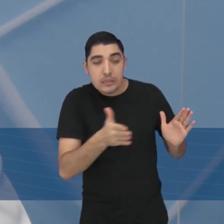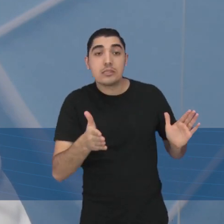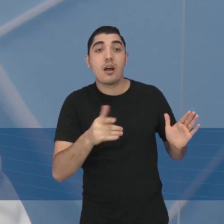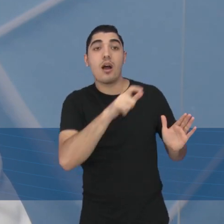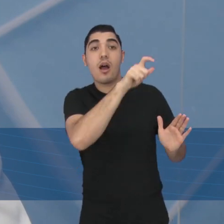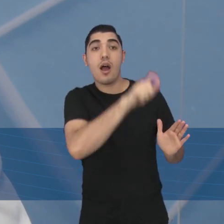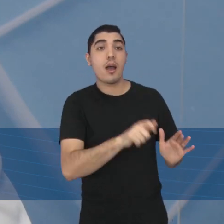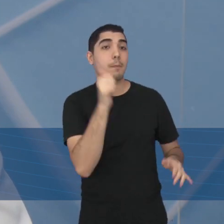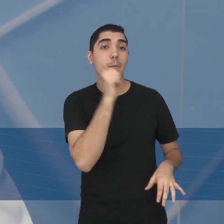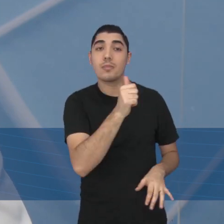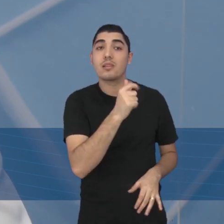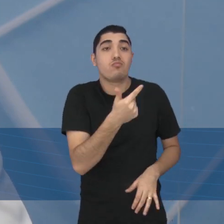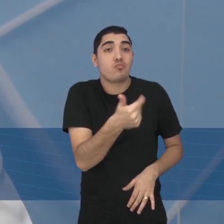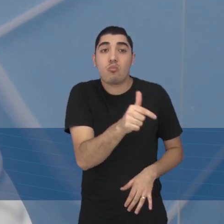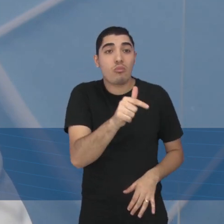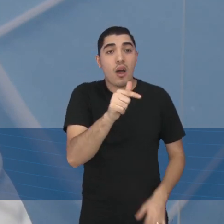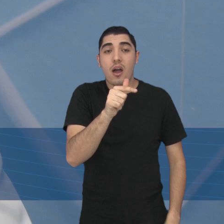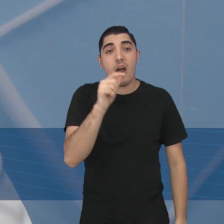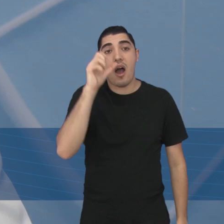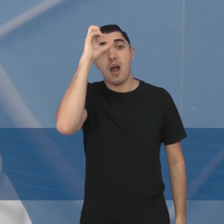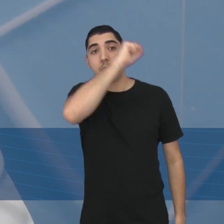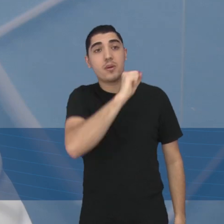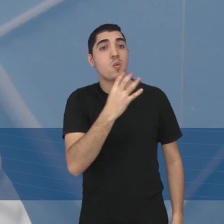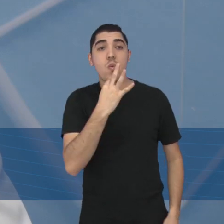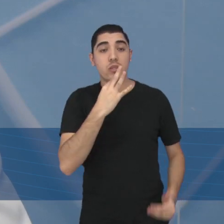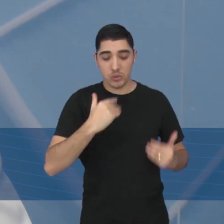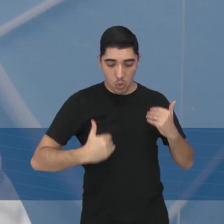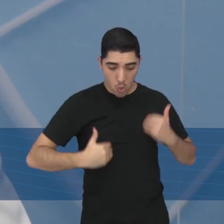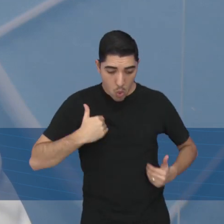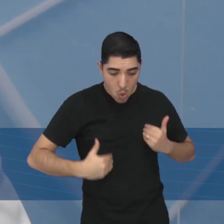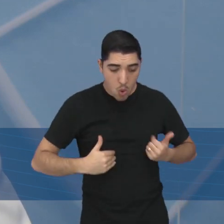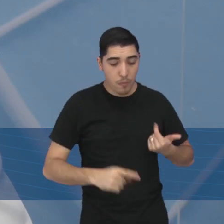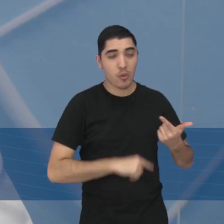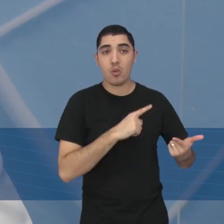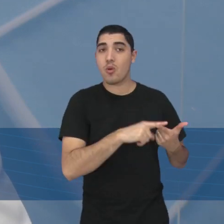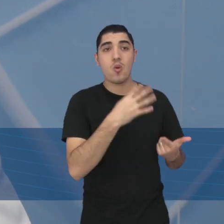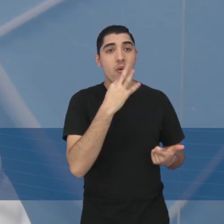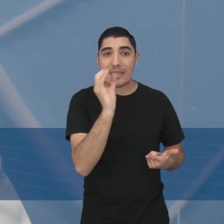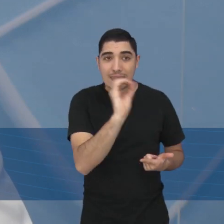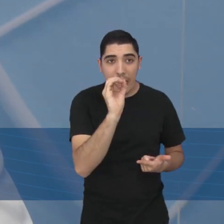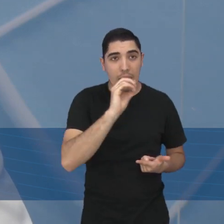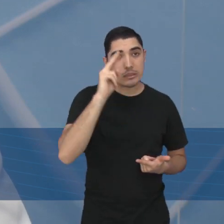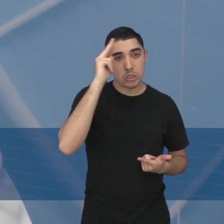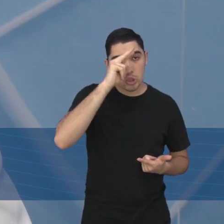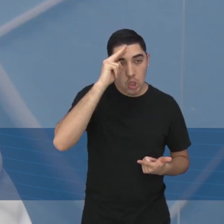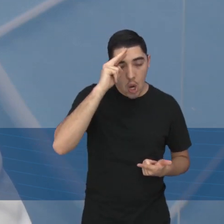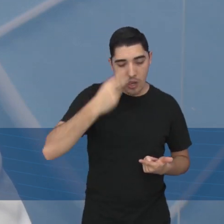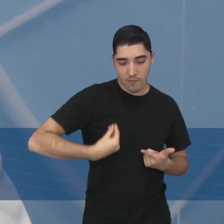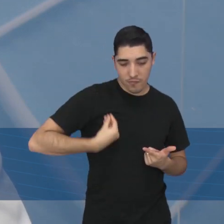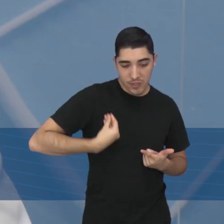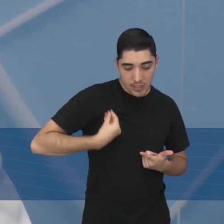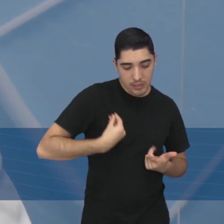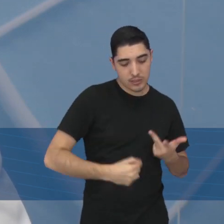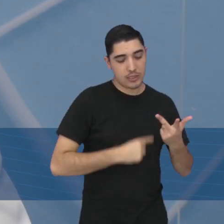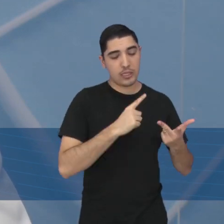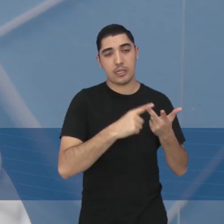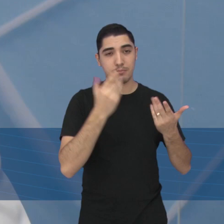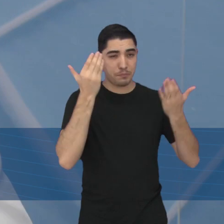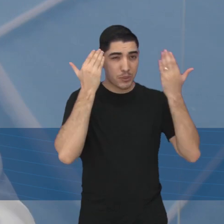tem conhecimento. E ela não tem conhecimento do corpo, ela não tem conhecimento da história, e ela se depara, às